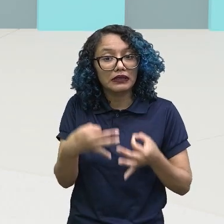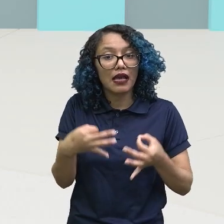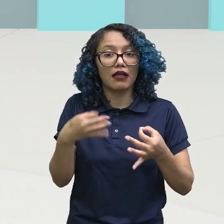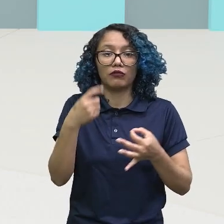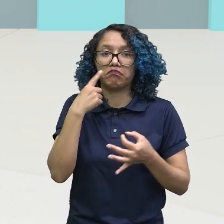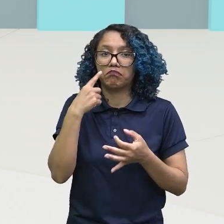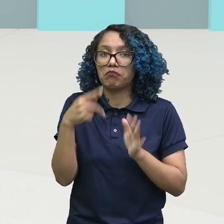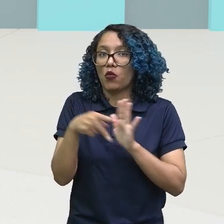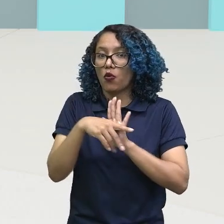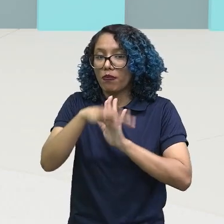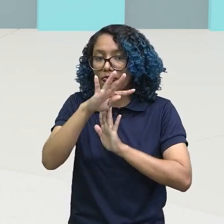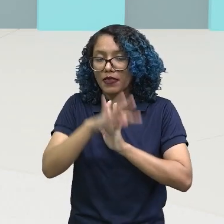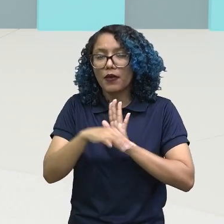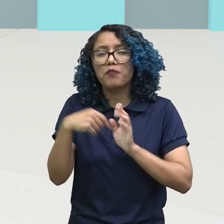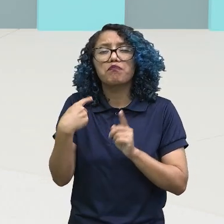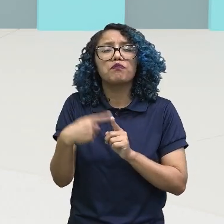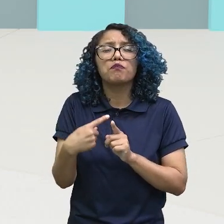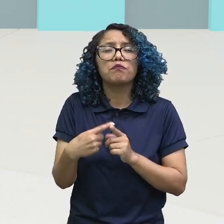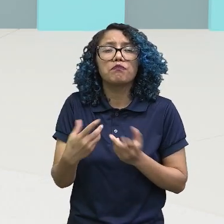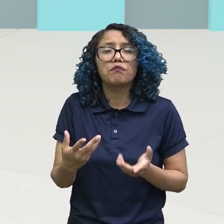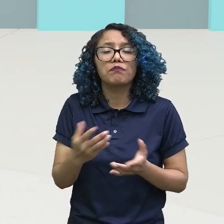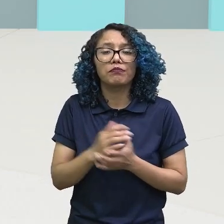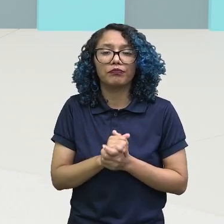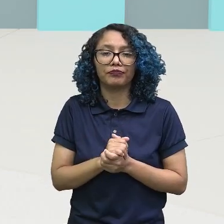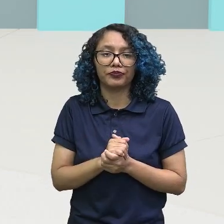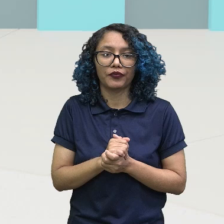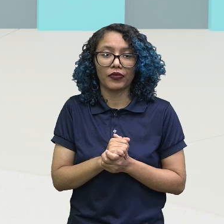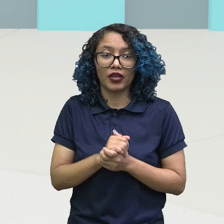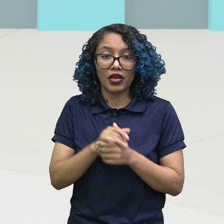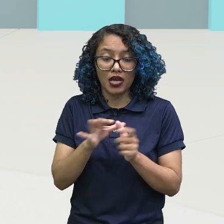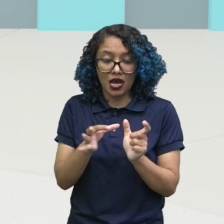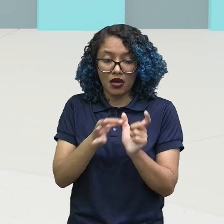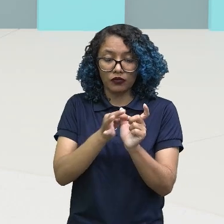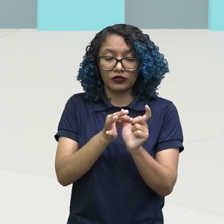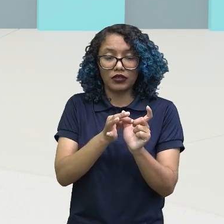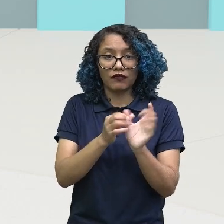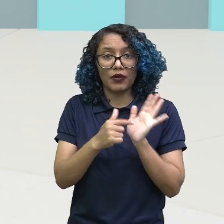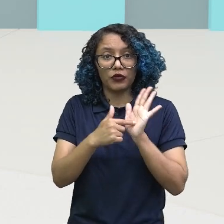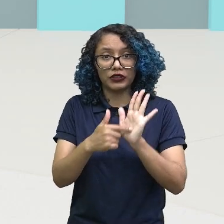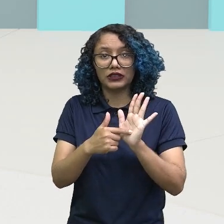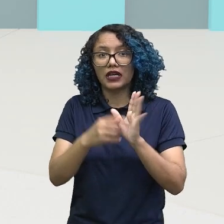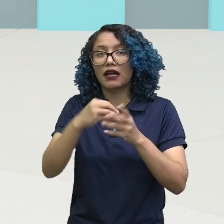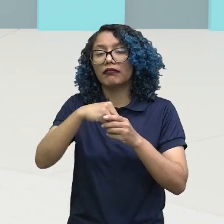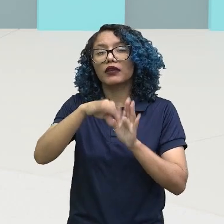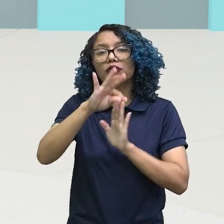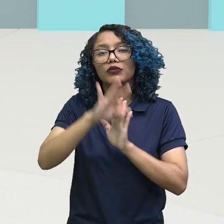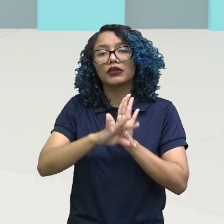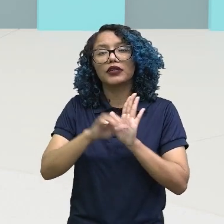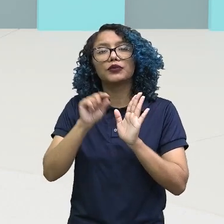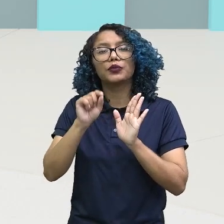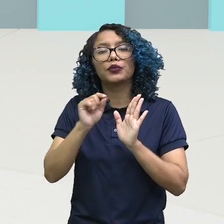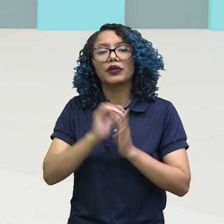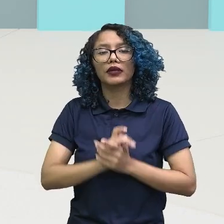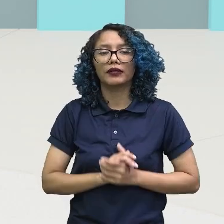texto. Por quê? Porque a conjunção, ela vai marcar no texto esse tipo